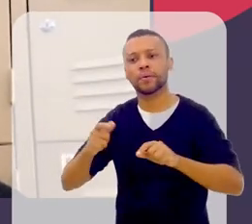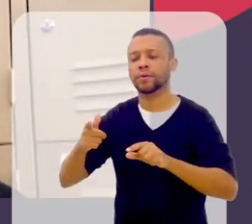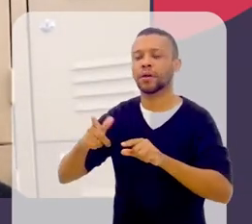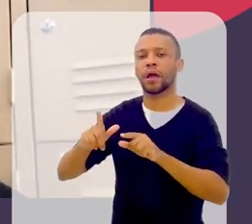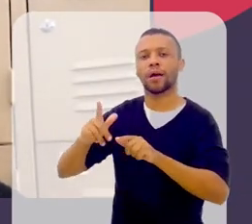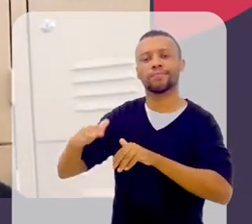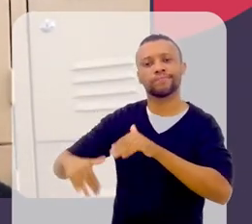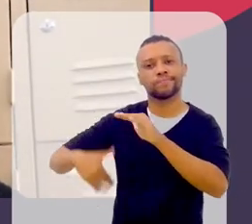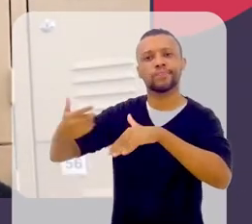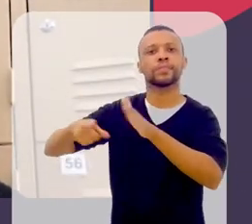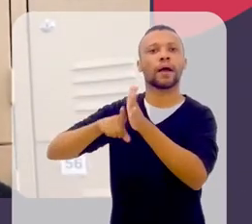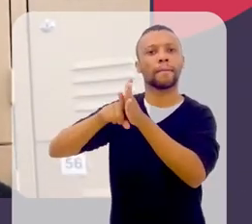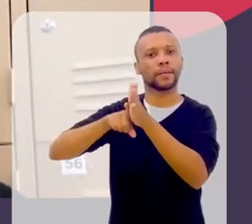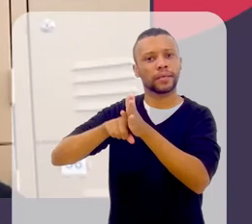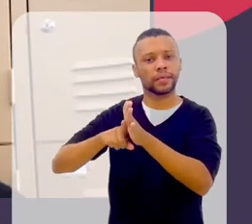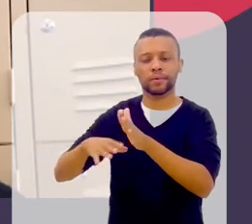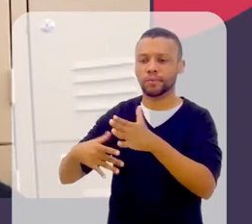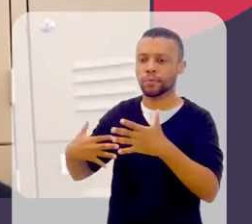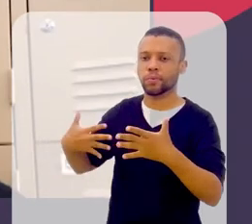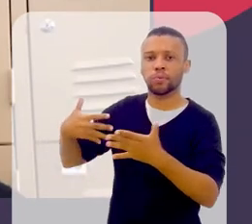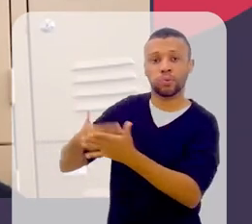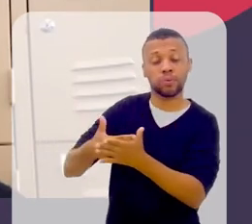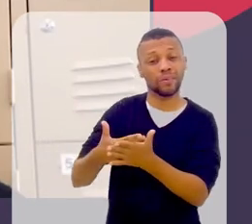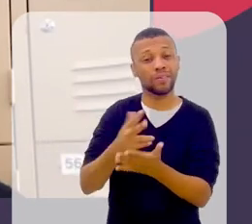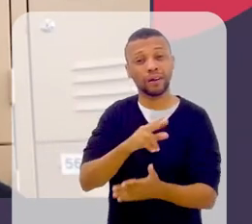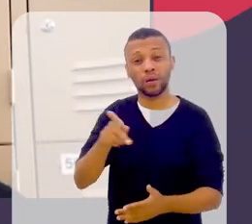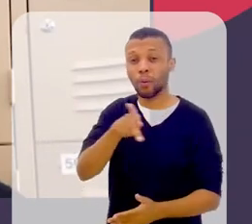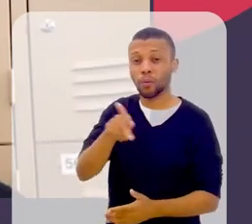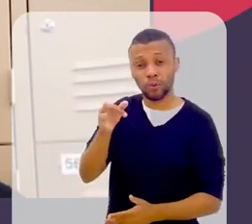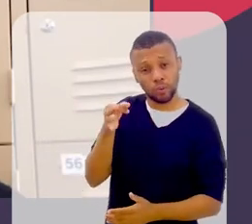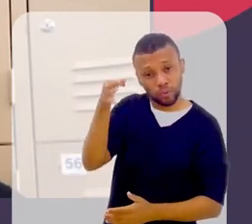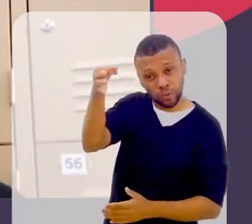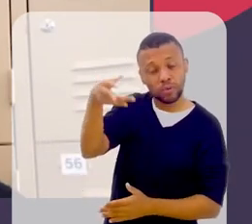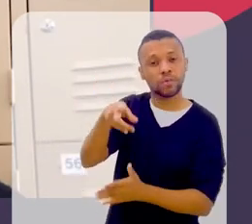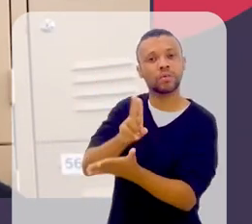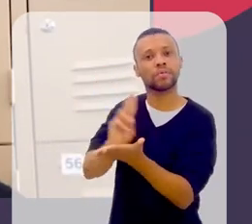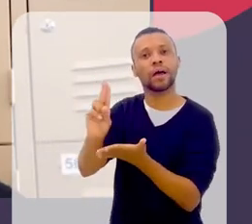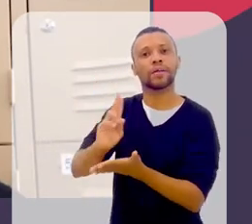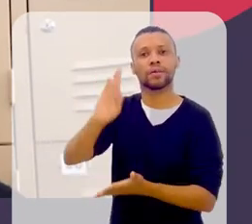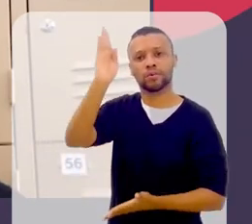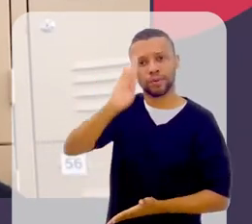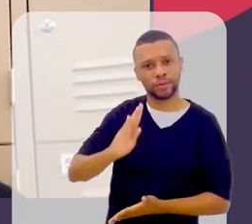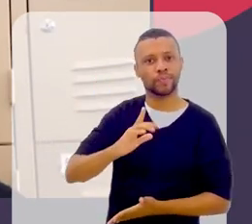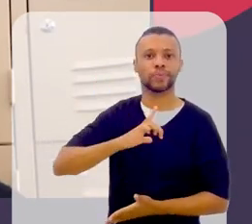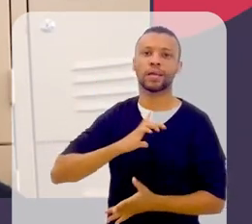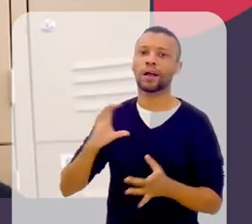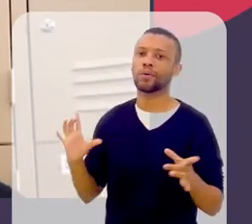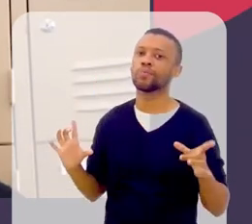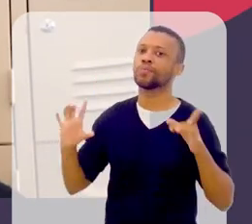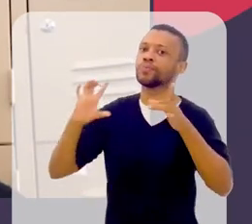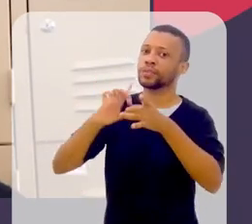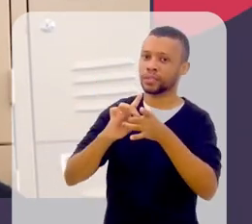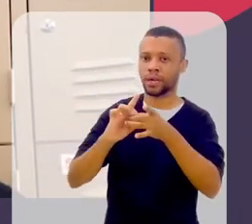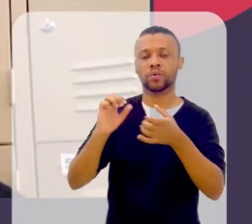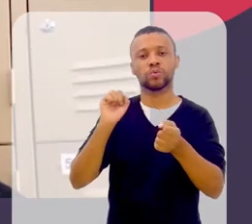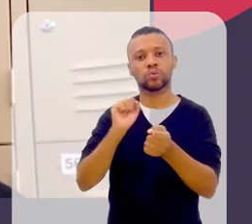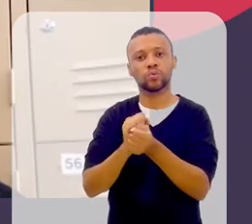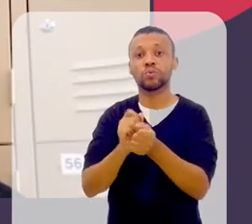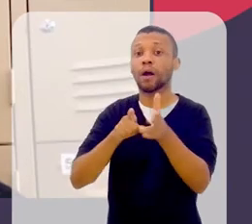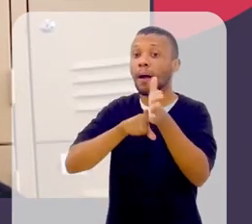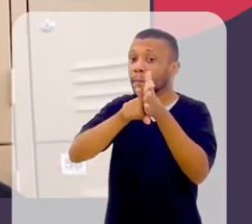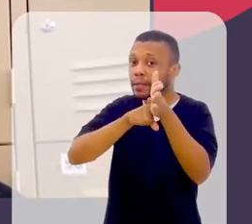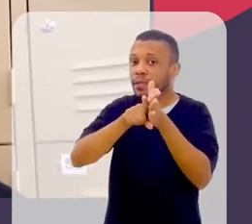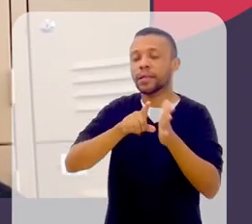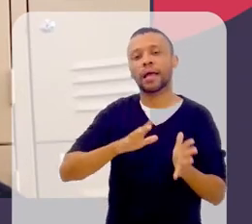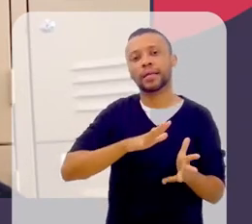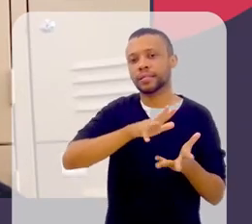a manutenção da pesquisa dele ao longo do tempo e vai fazer com que o futuro professor universitário no Brasil esteja conectado